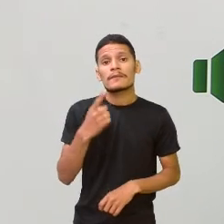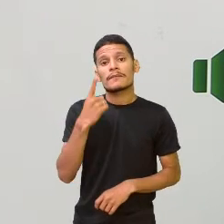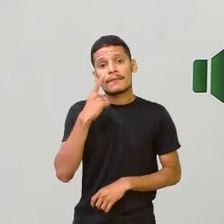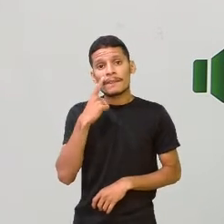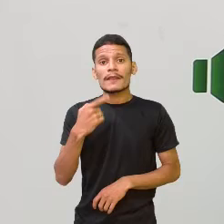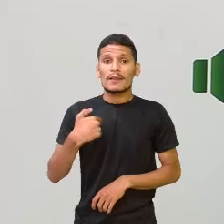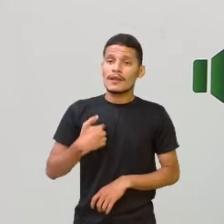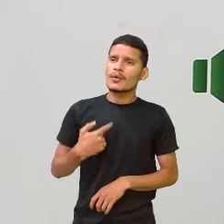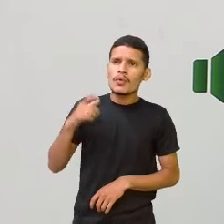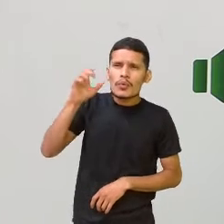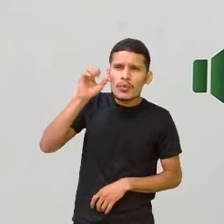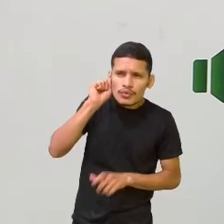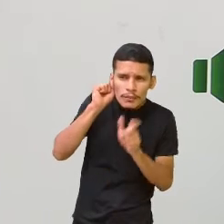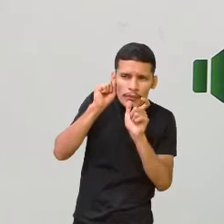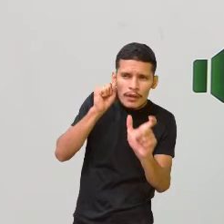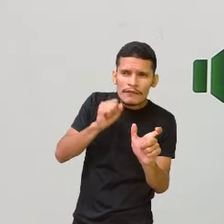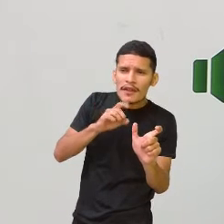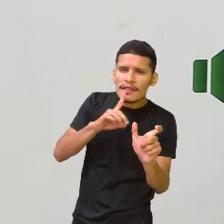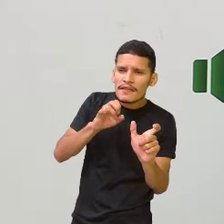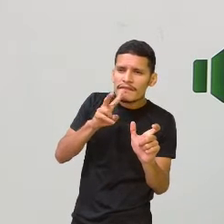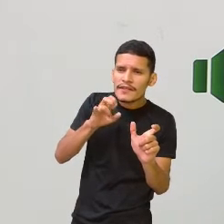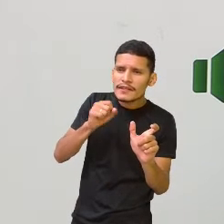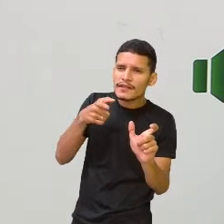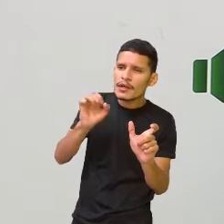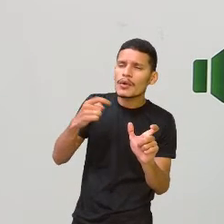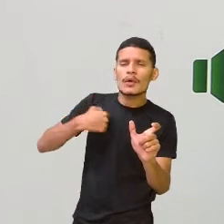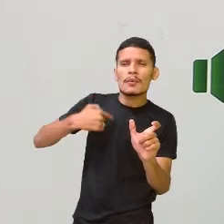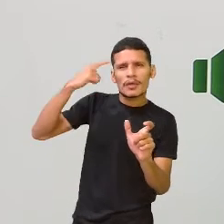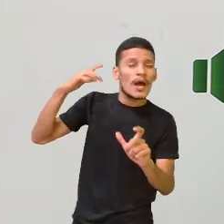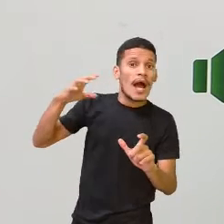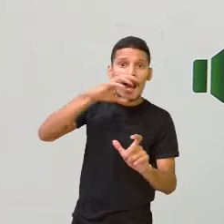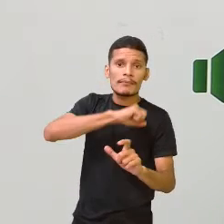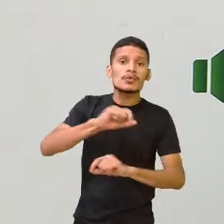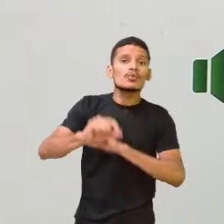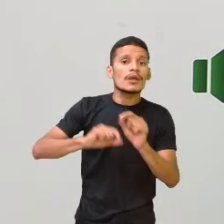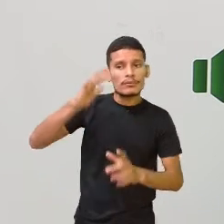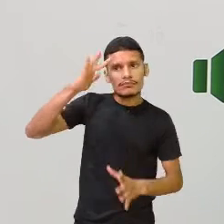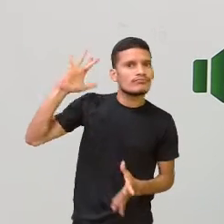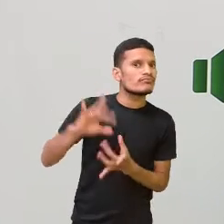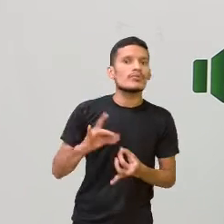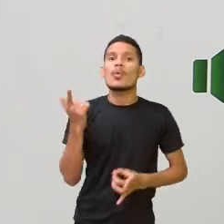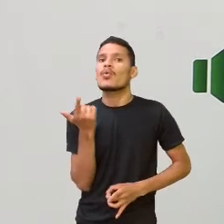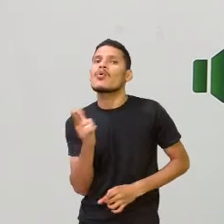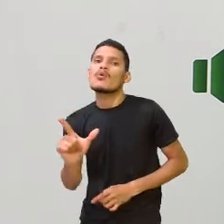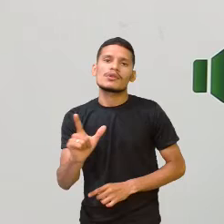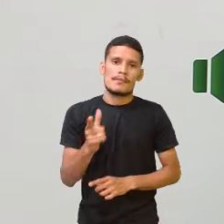Eu, quando escuto essa palavra, eu penso imediatamente em outra.